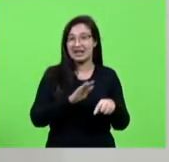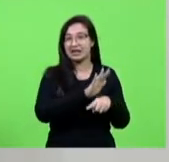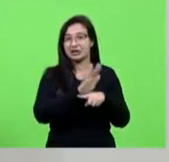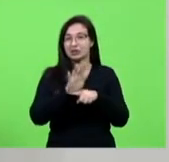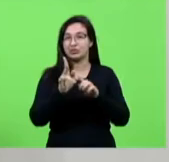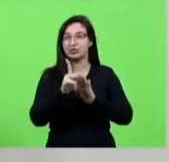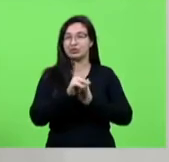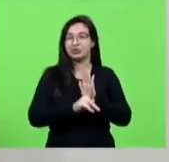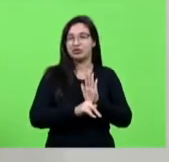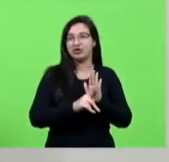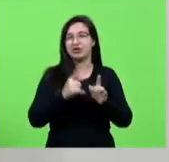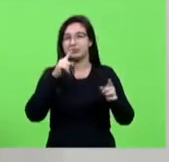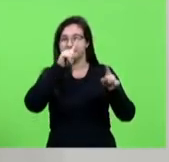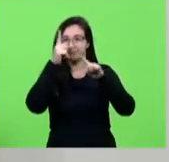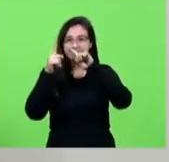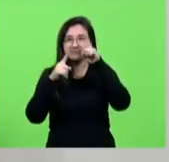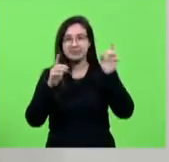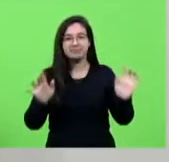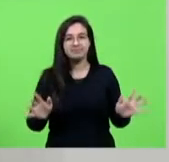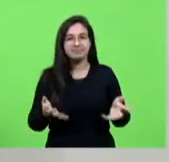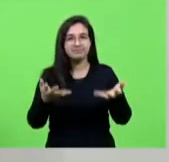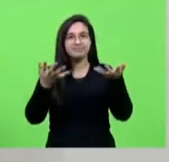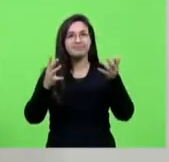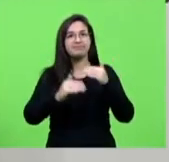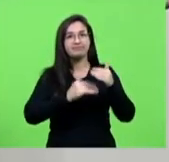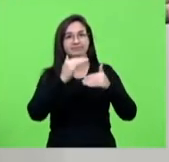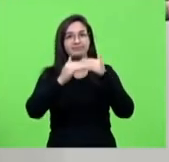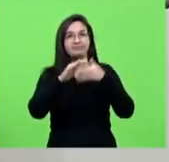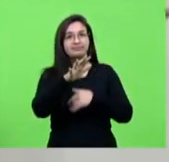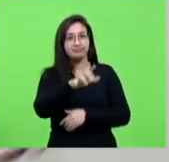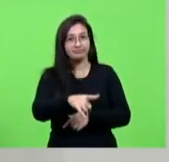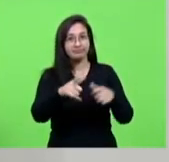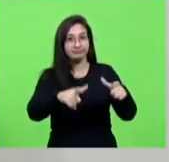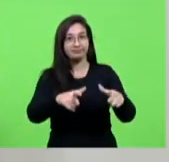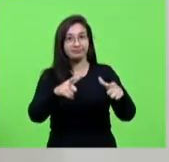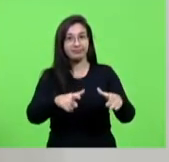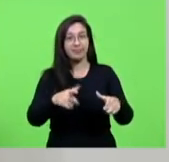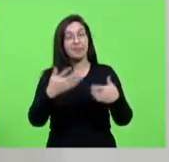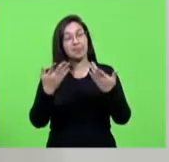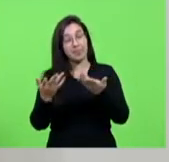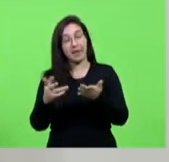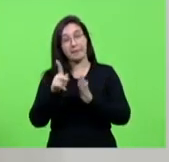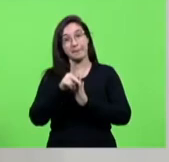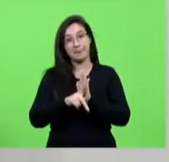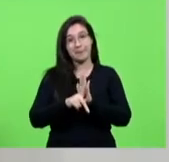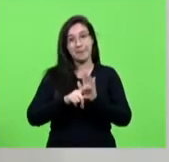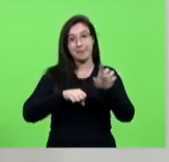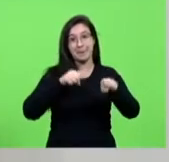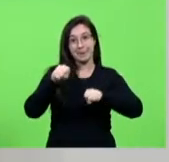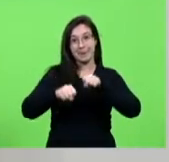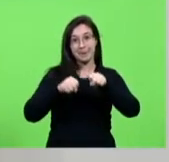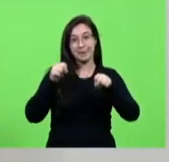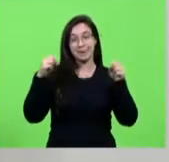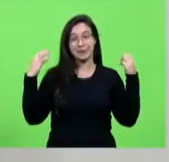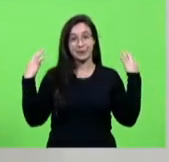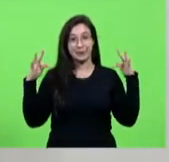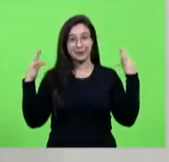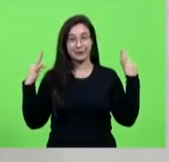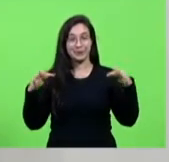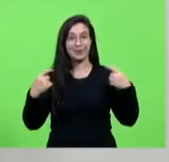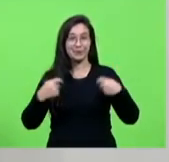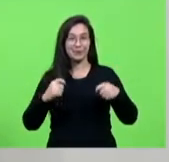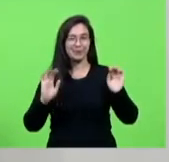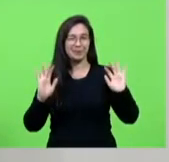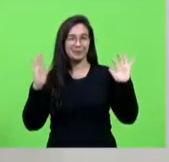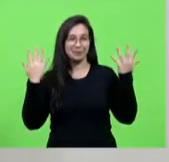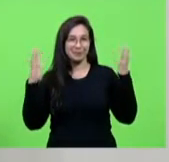fomentem o desenvolvimento do local. Exemplo esse, que é esse projeto do cicloturismo. Então, temos muito o que comemorar, temos um